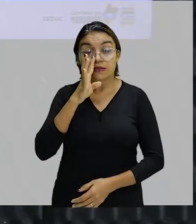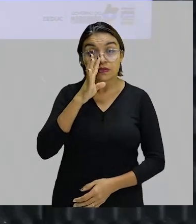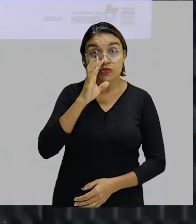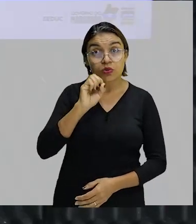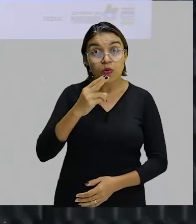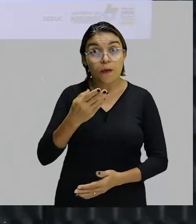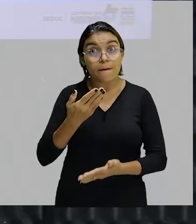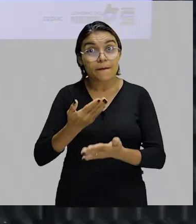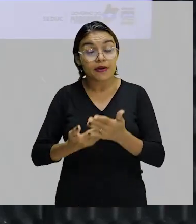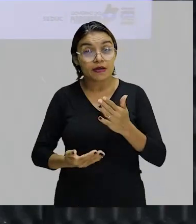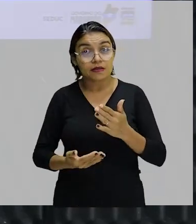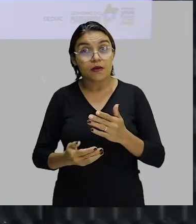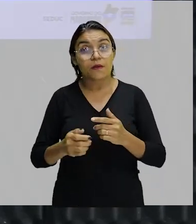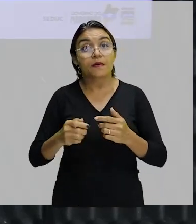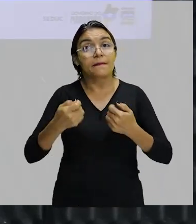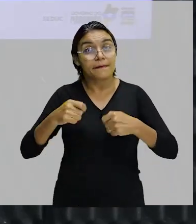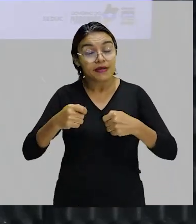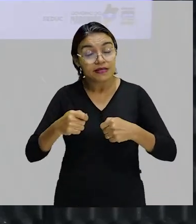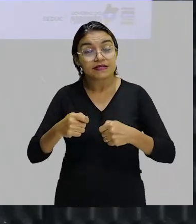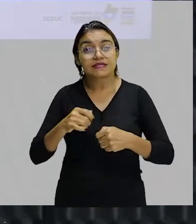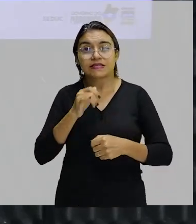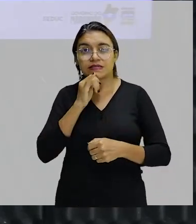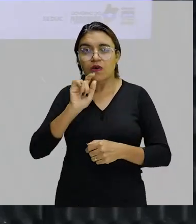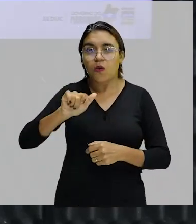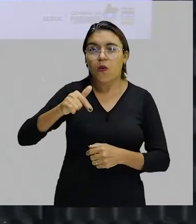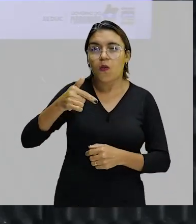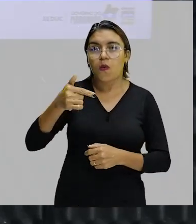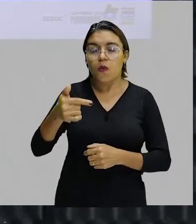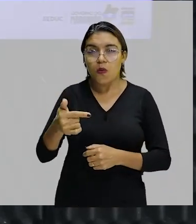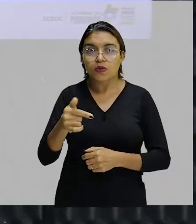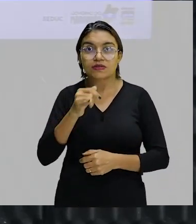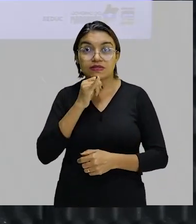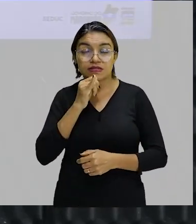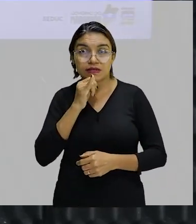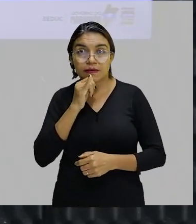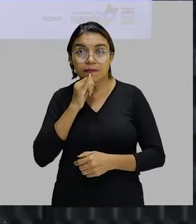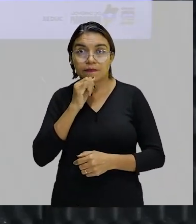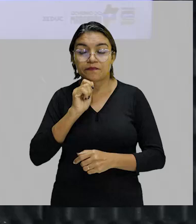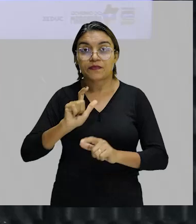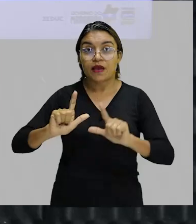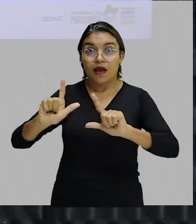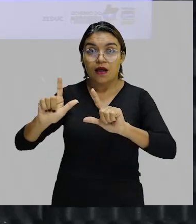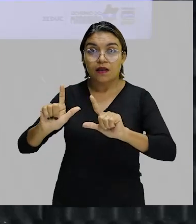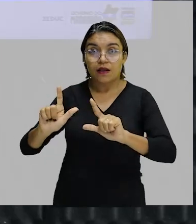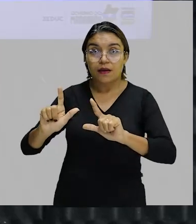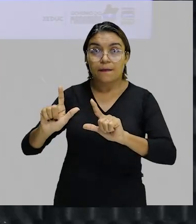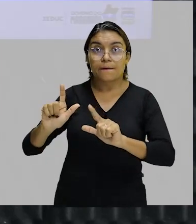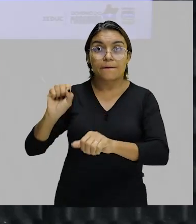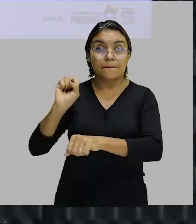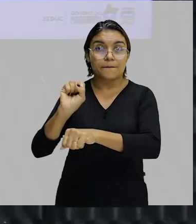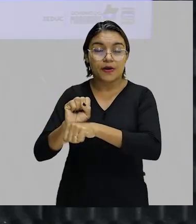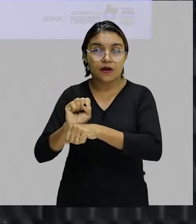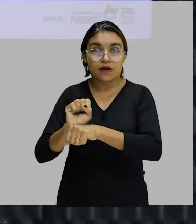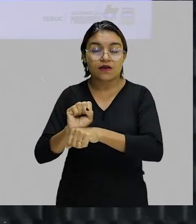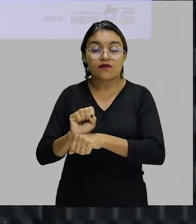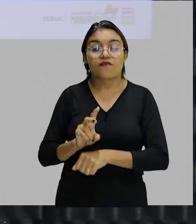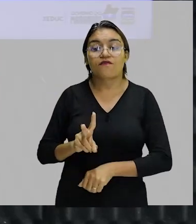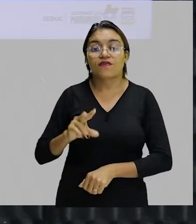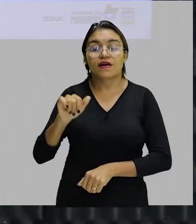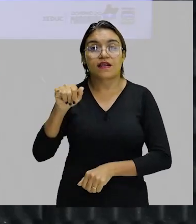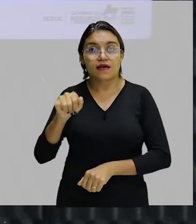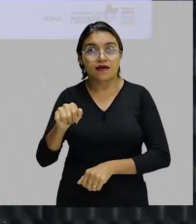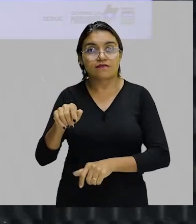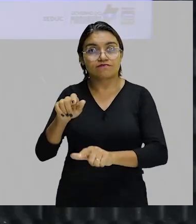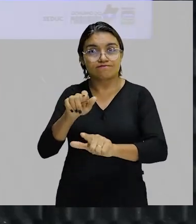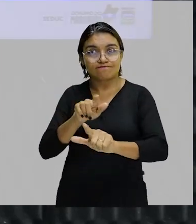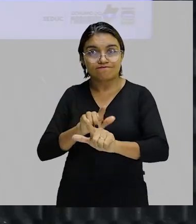sente a necessidade de ver mais exemplos, dá o pause nessa aula, vai lá no nosso canal do YouTube, Plataforma